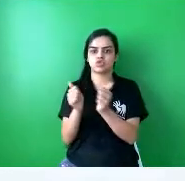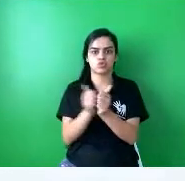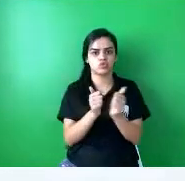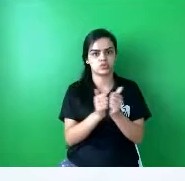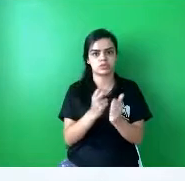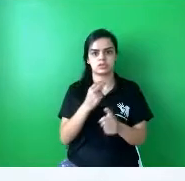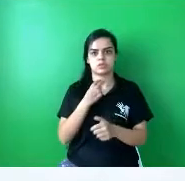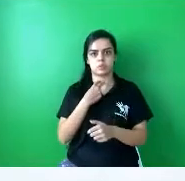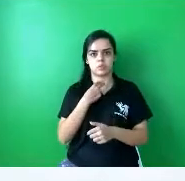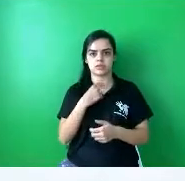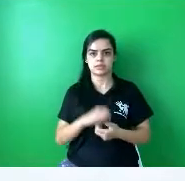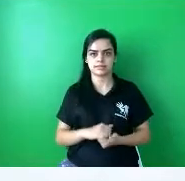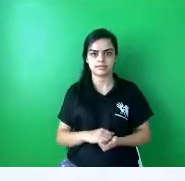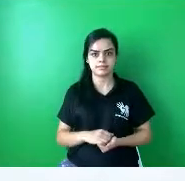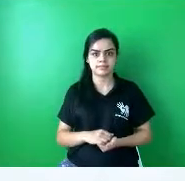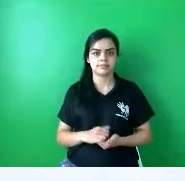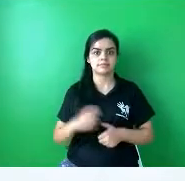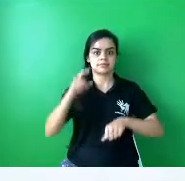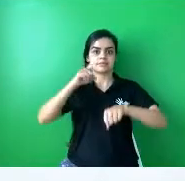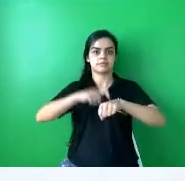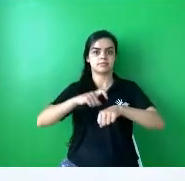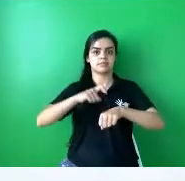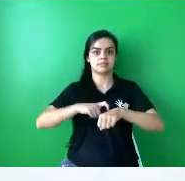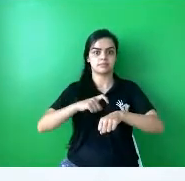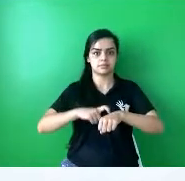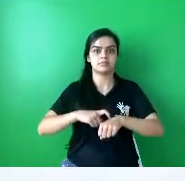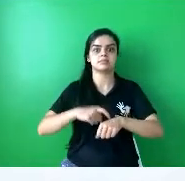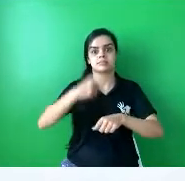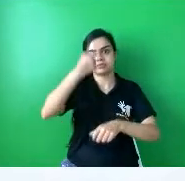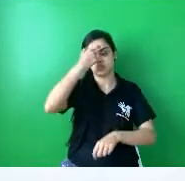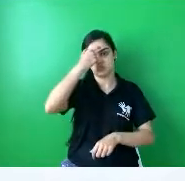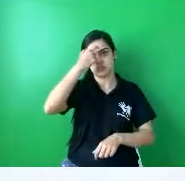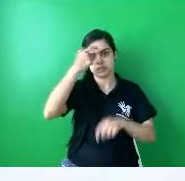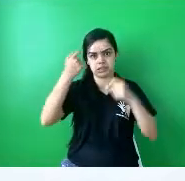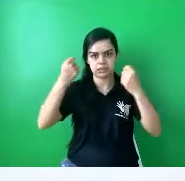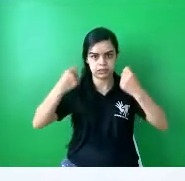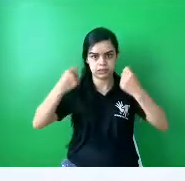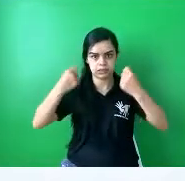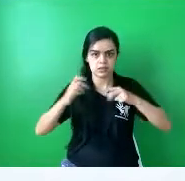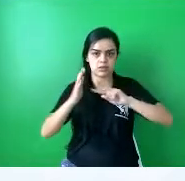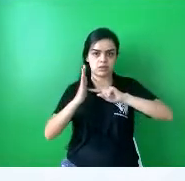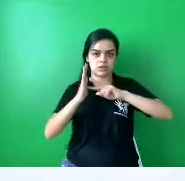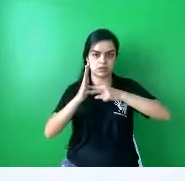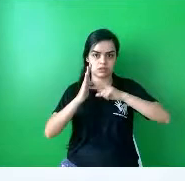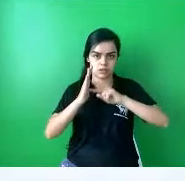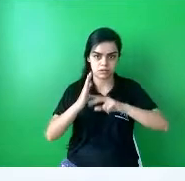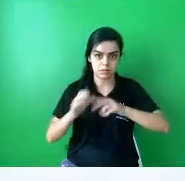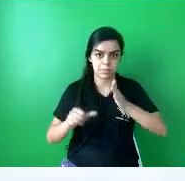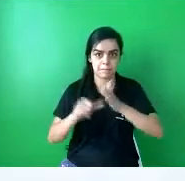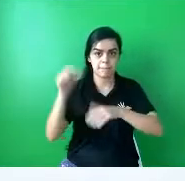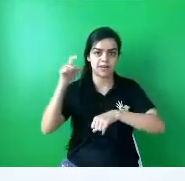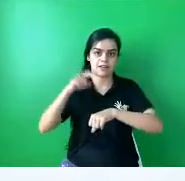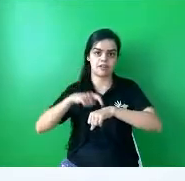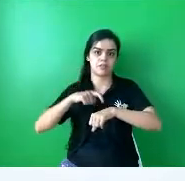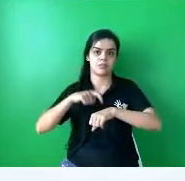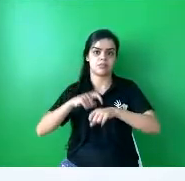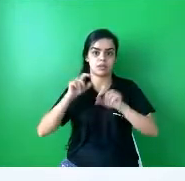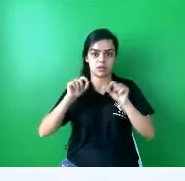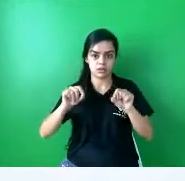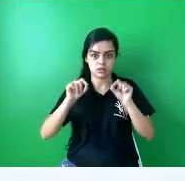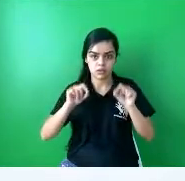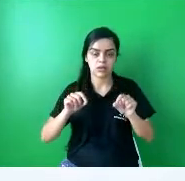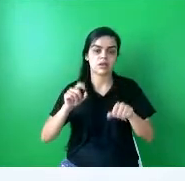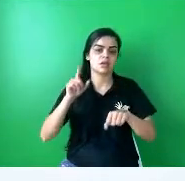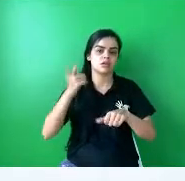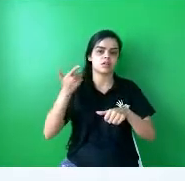Então, como Exatamente. você disse, William, é um momento de muita consciência, e o sindicato, que desde o primeiro momento foi um dos